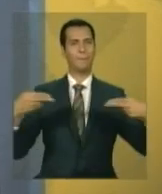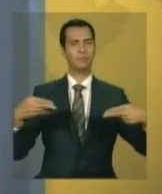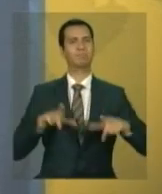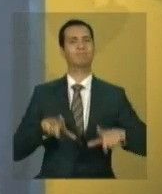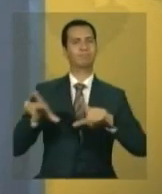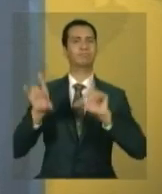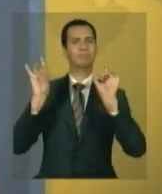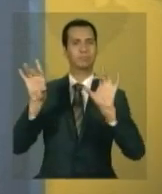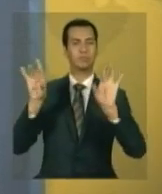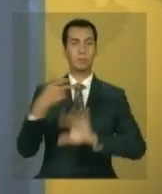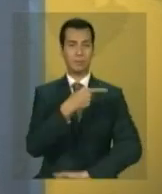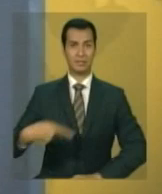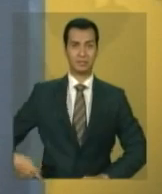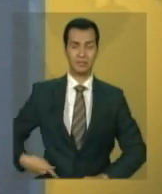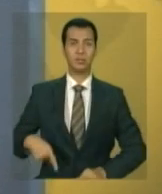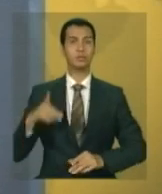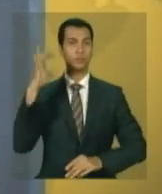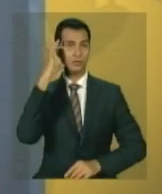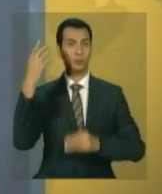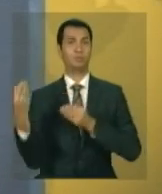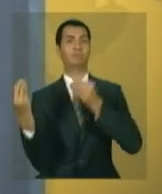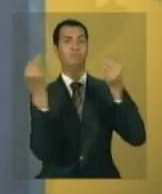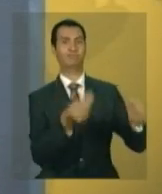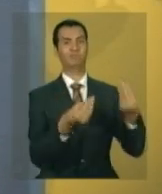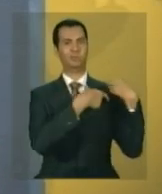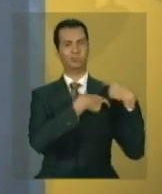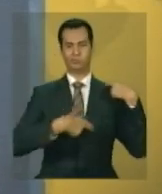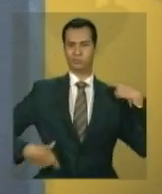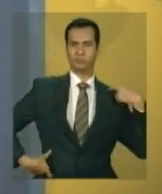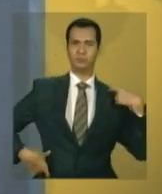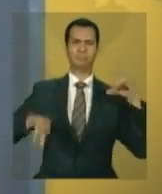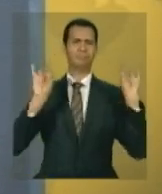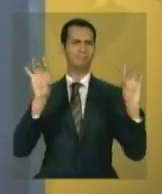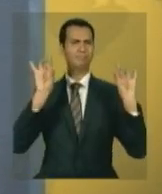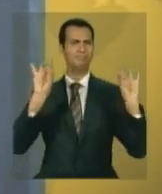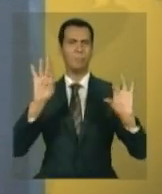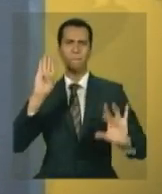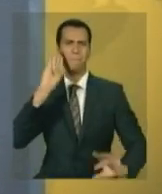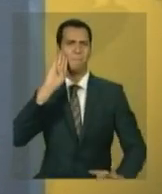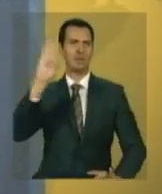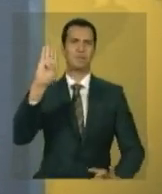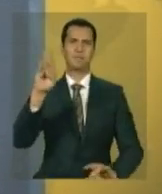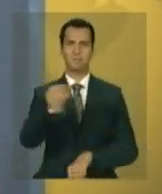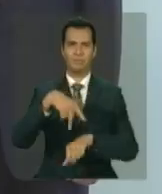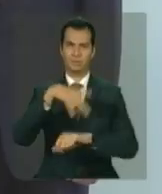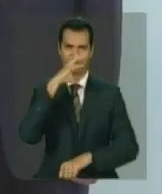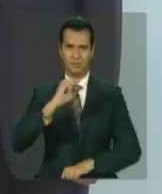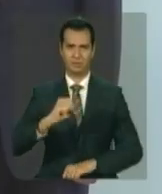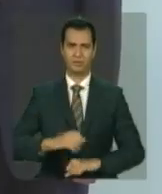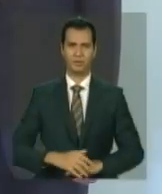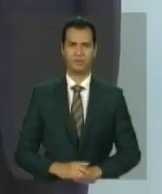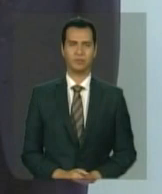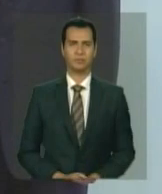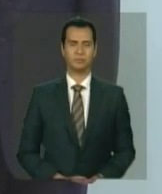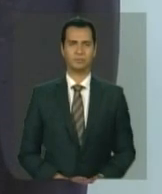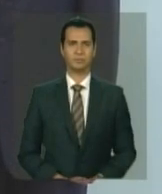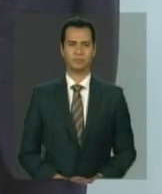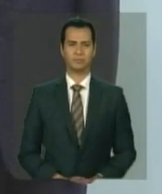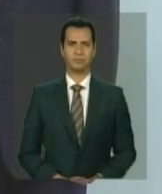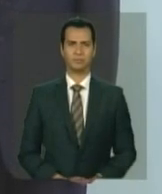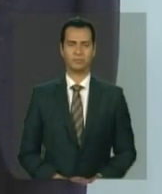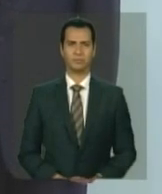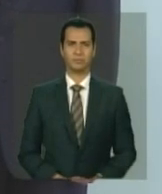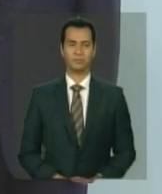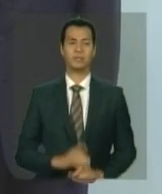recebeu a condecoração e estará a planinar a maior distinção da República da Bulgária. Decreto nº 204,